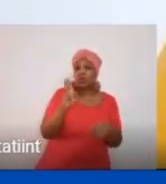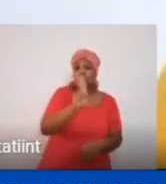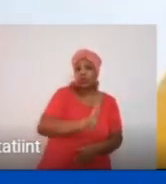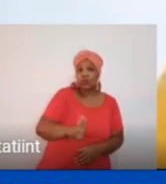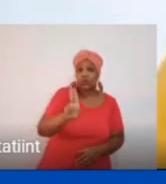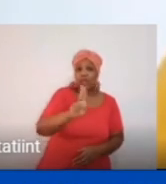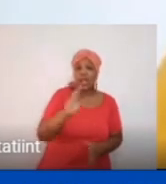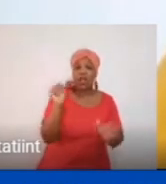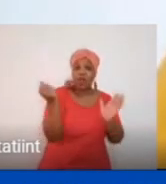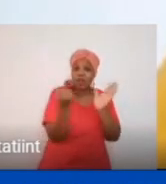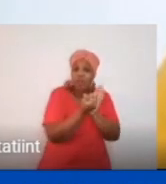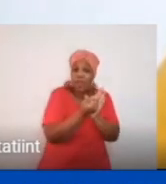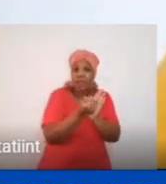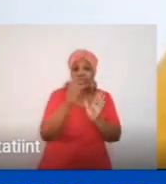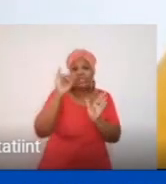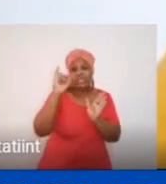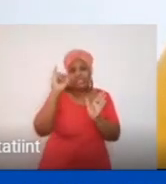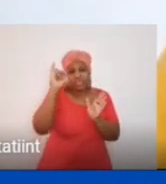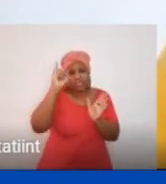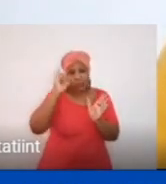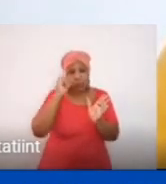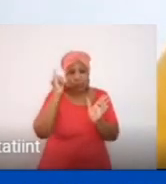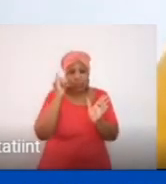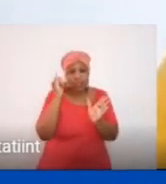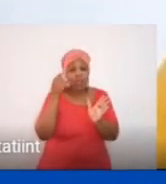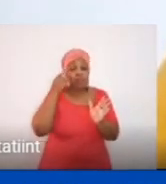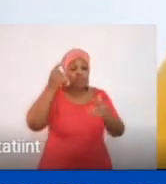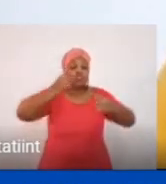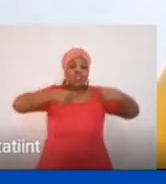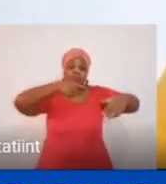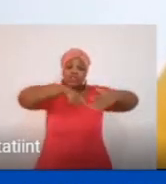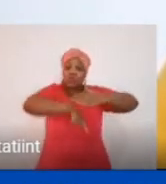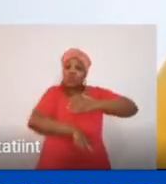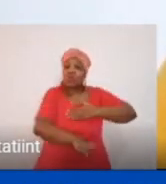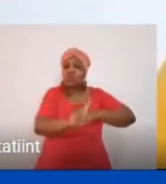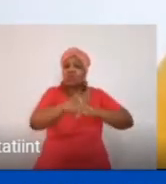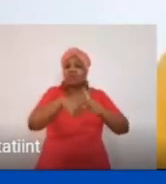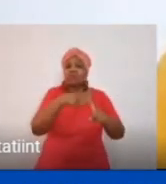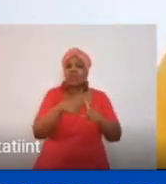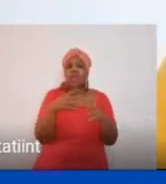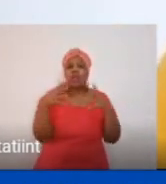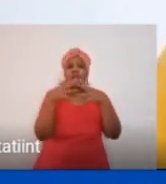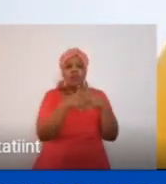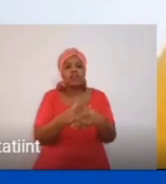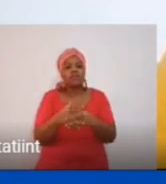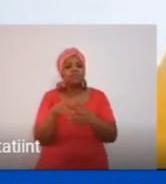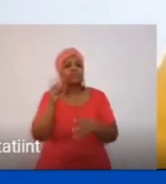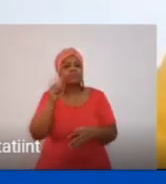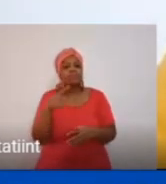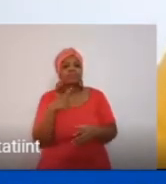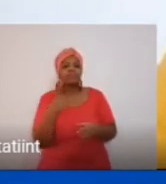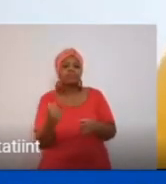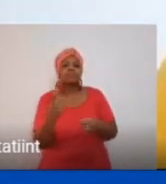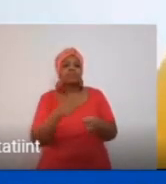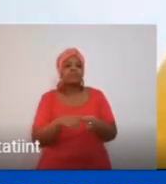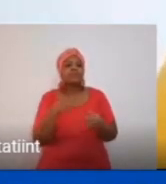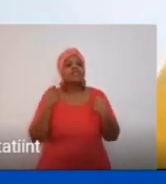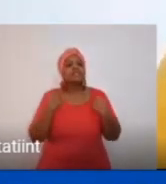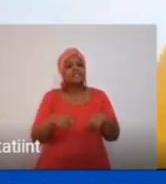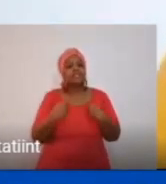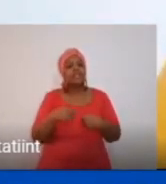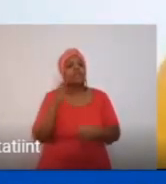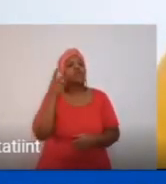esses marcos históricos para fazer debates mais profundos e complexos que têm a ver com essa reconstituição necessária para